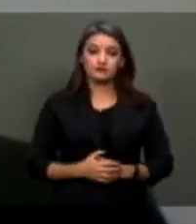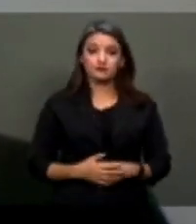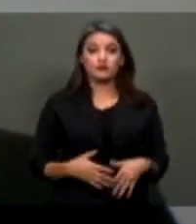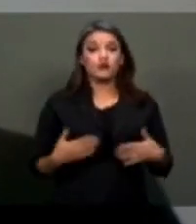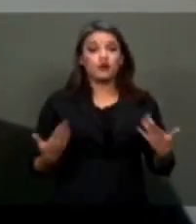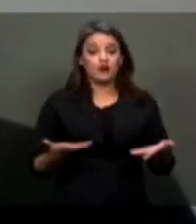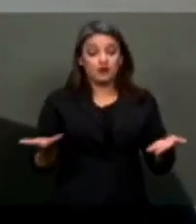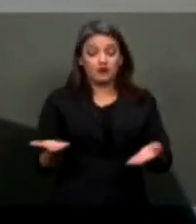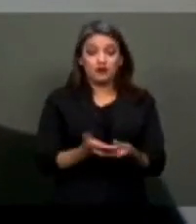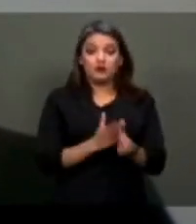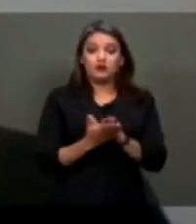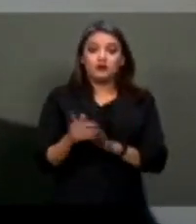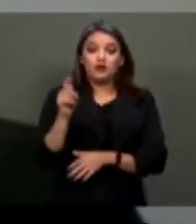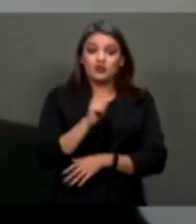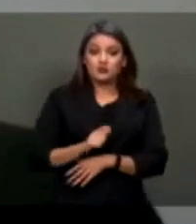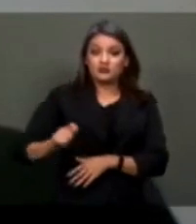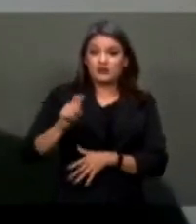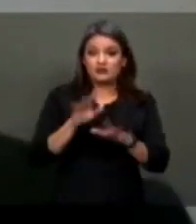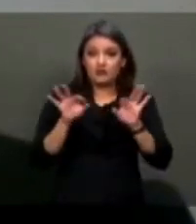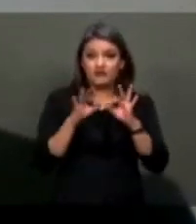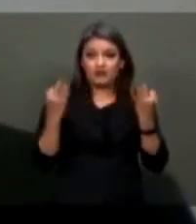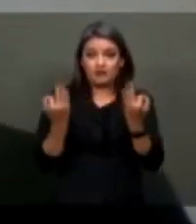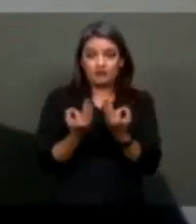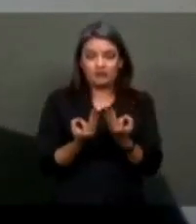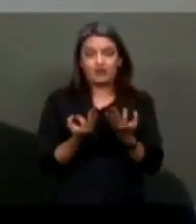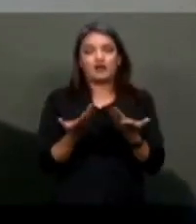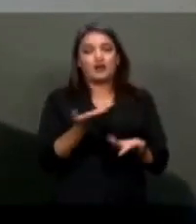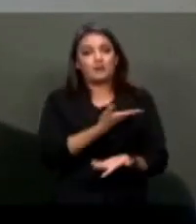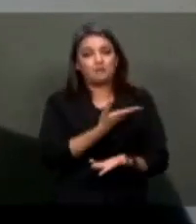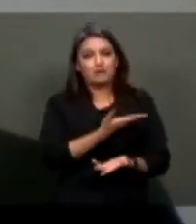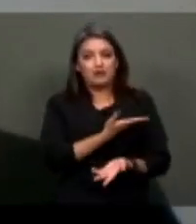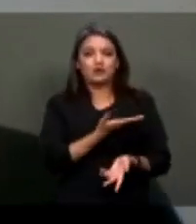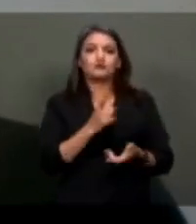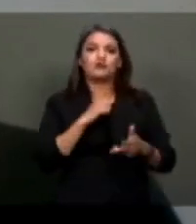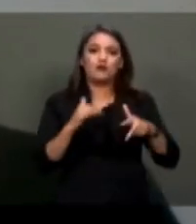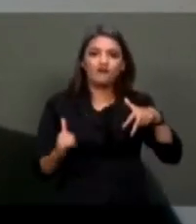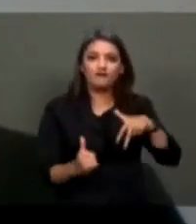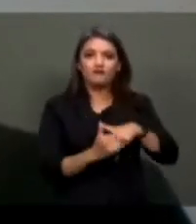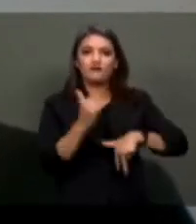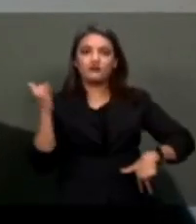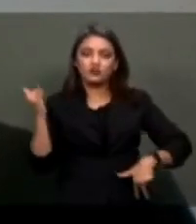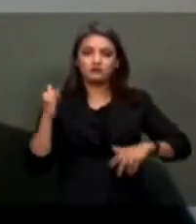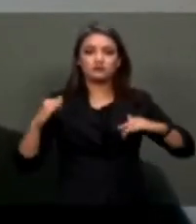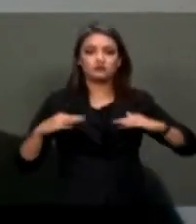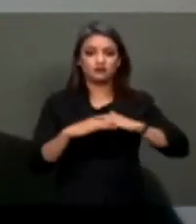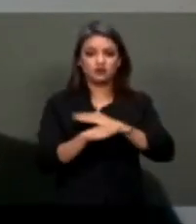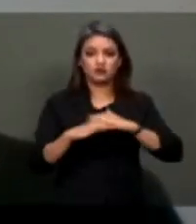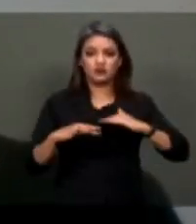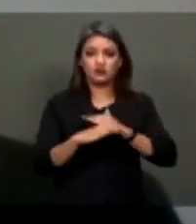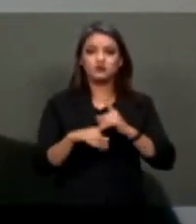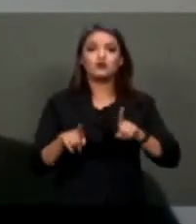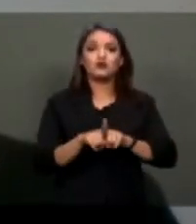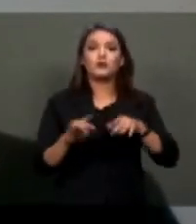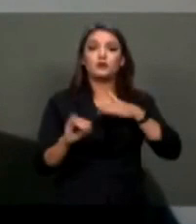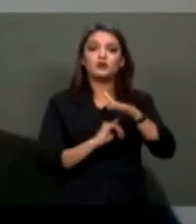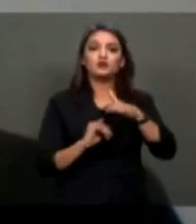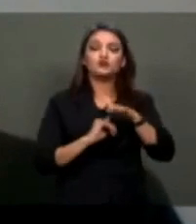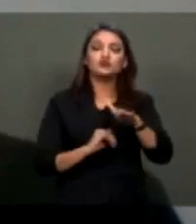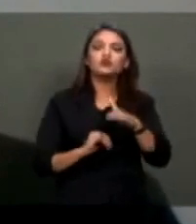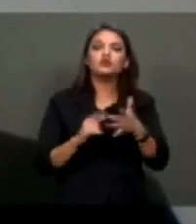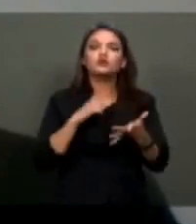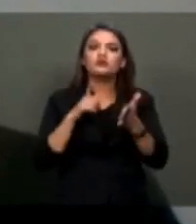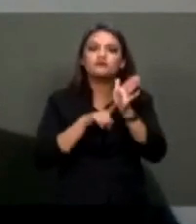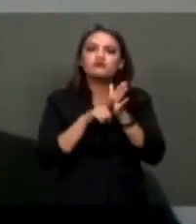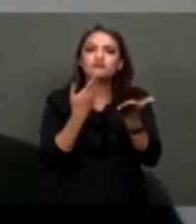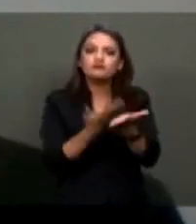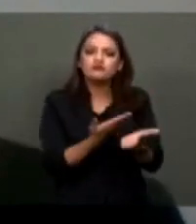destes Autos da associação de parentes e amigos de vítimas de trânsito trânsito amigo e do Instituto de certificação e Estudos de